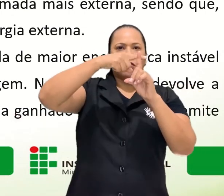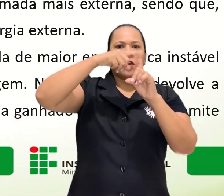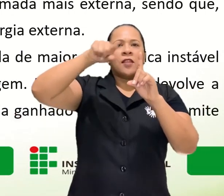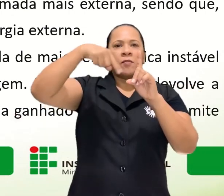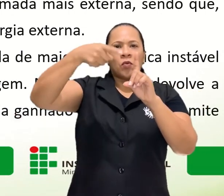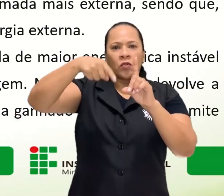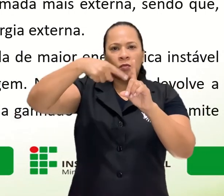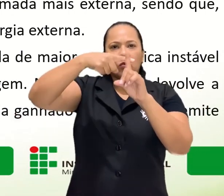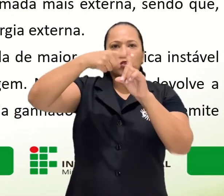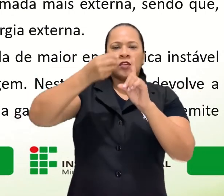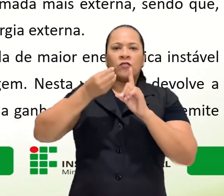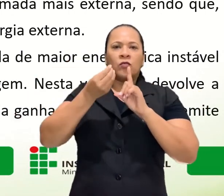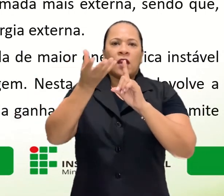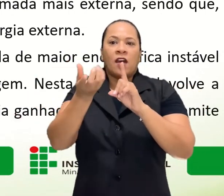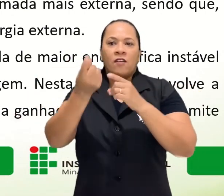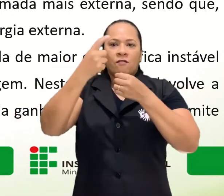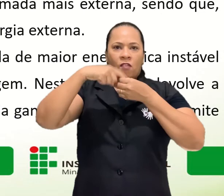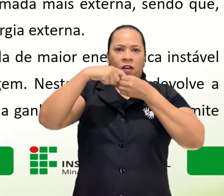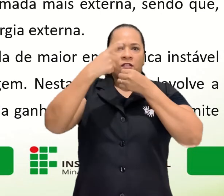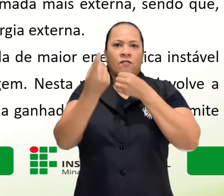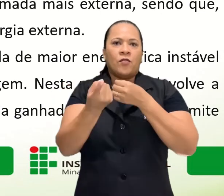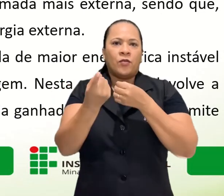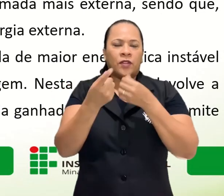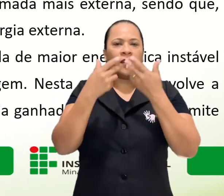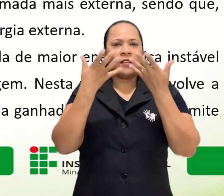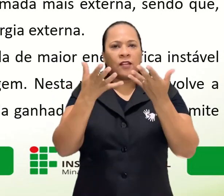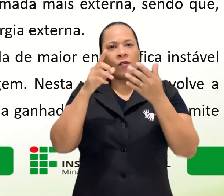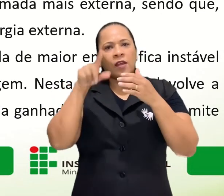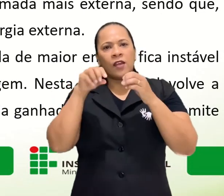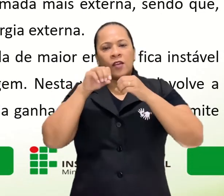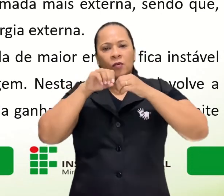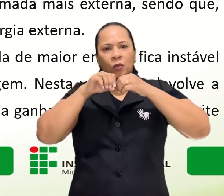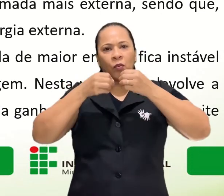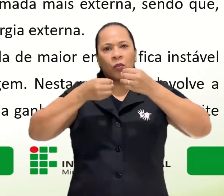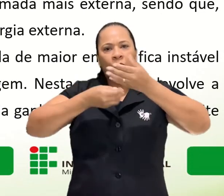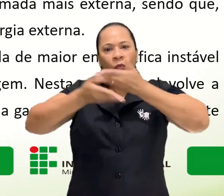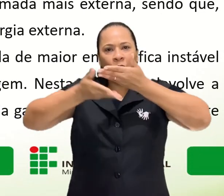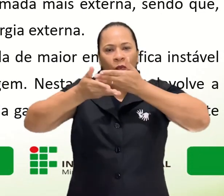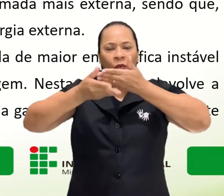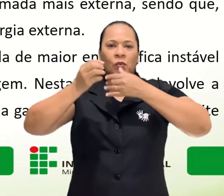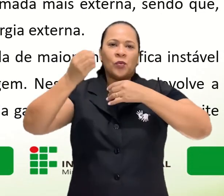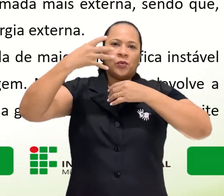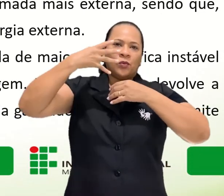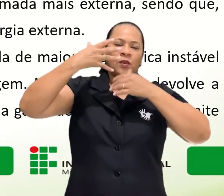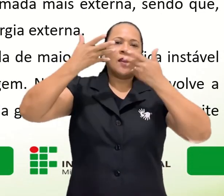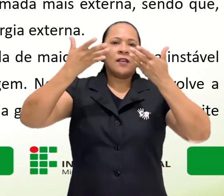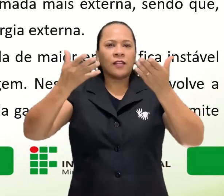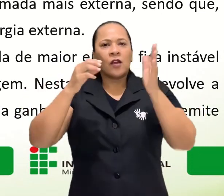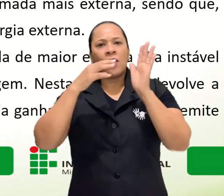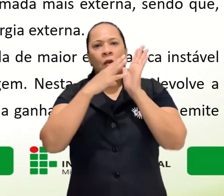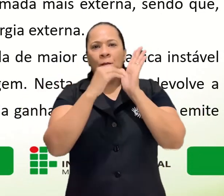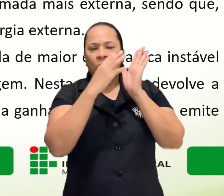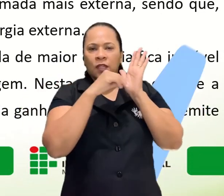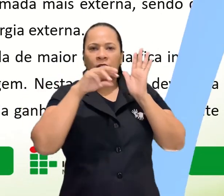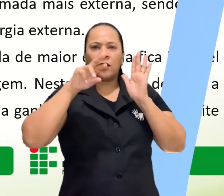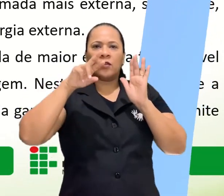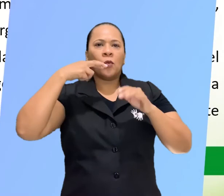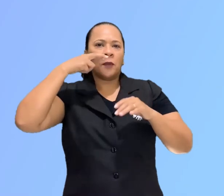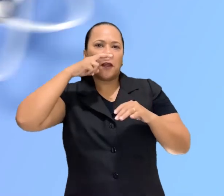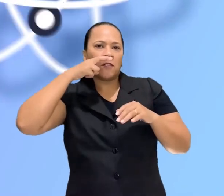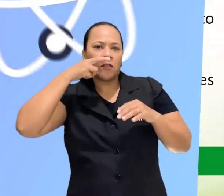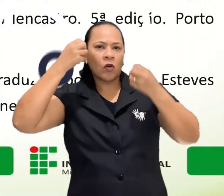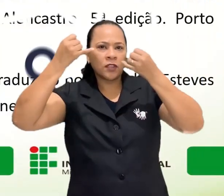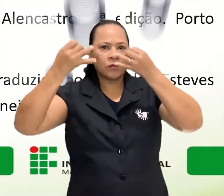emitindo um fóton de luz. Com essas proposições, Bohr resolve o problema apresentado no modelo de